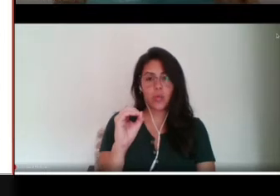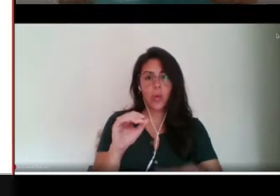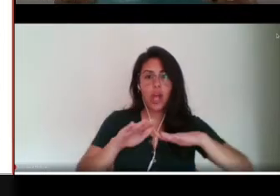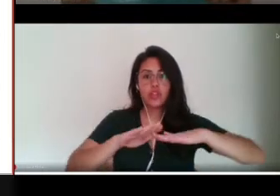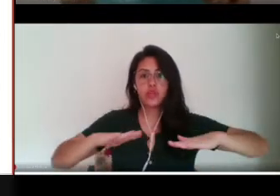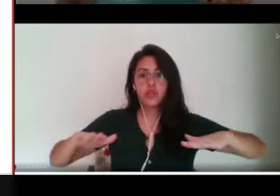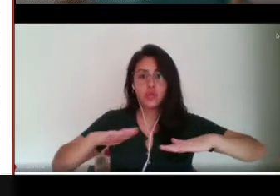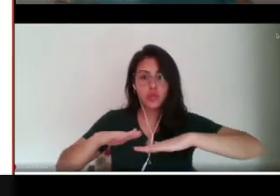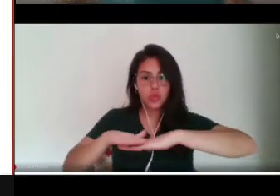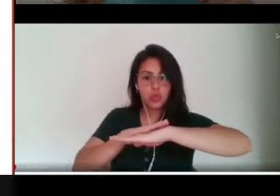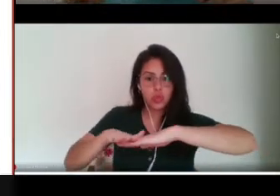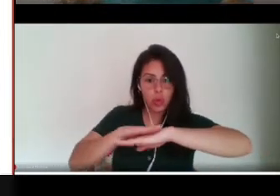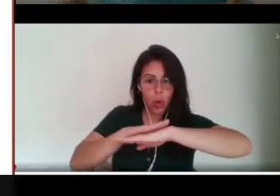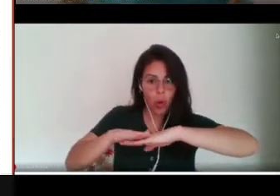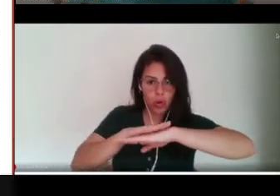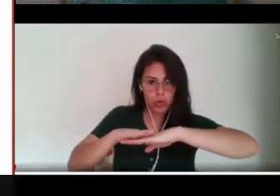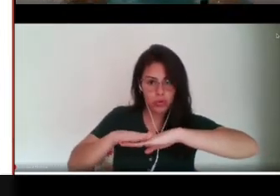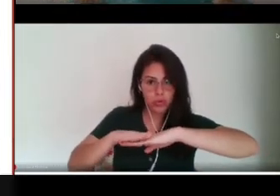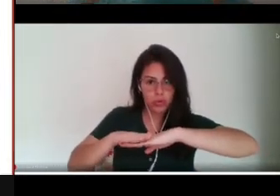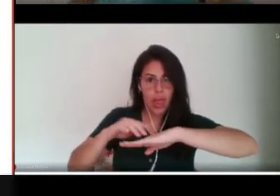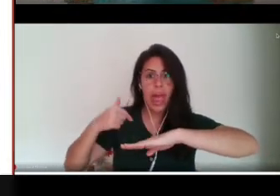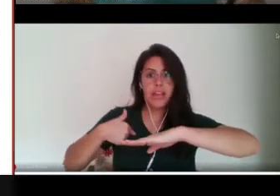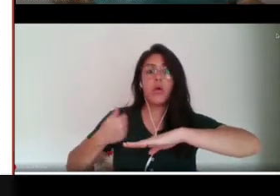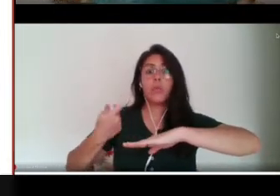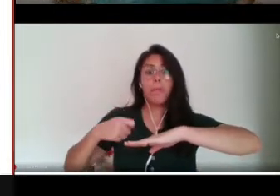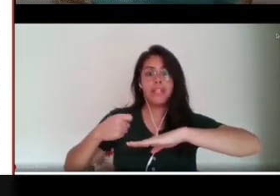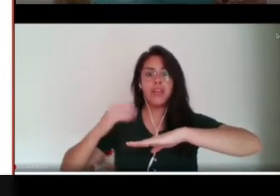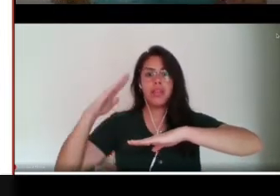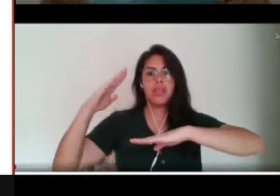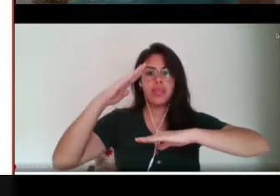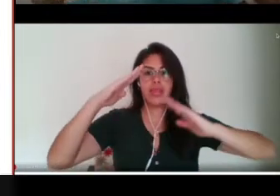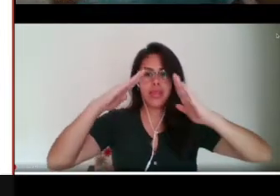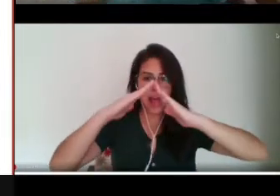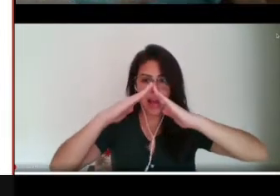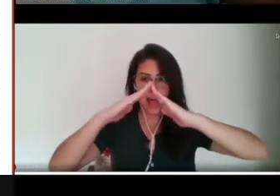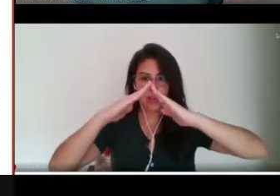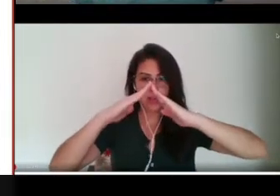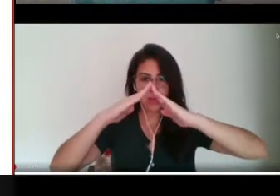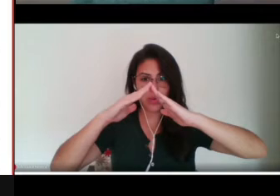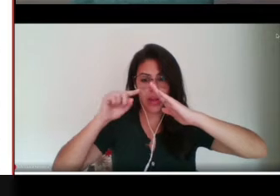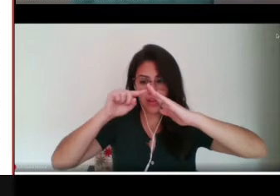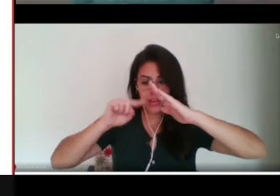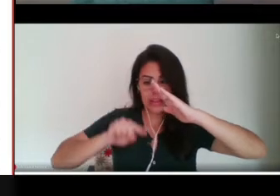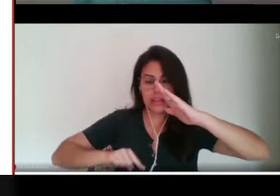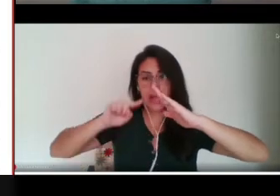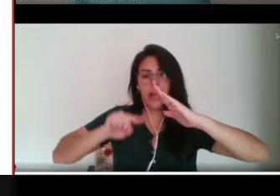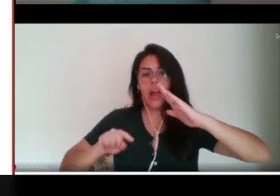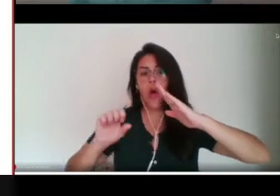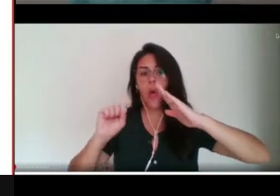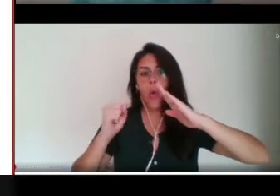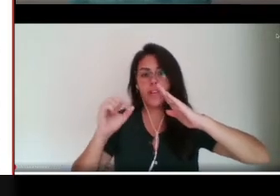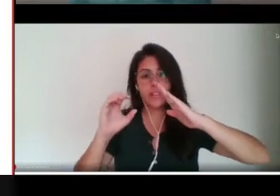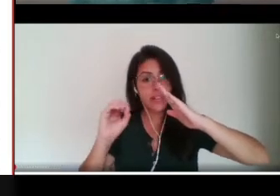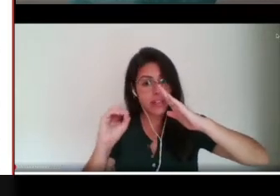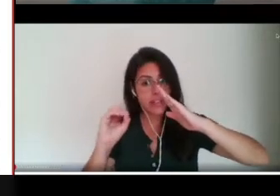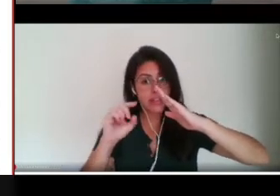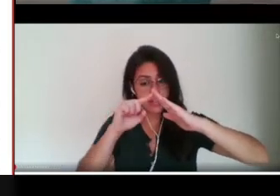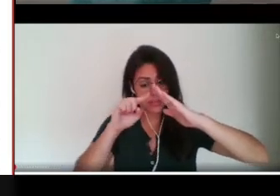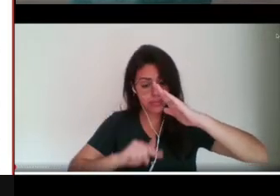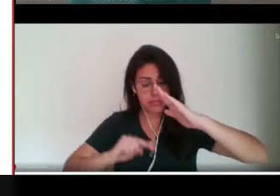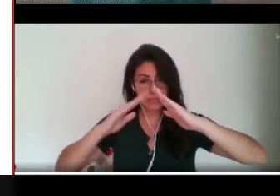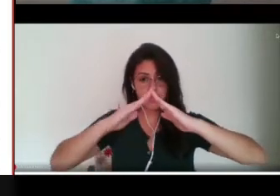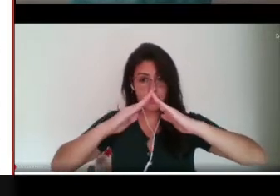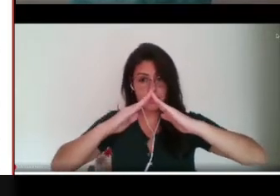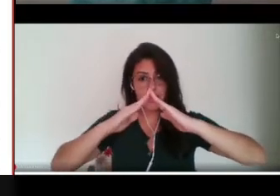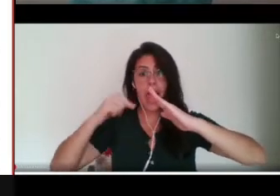Observem que essa escolha, novamente, é uma escolha arbitrária. Eu posso falar que y é igual a 0 no topo do